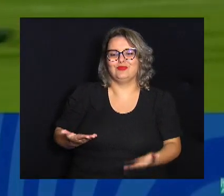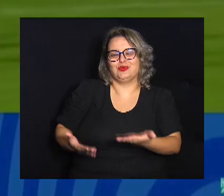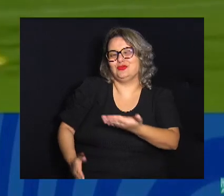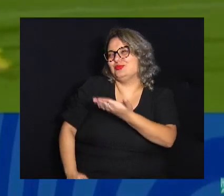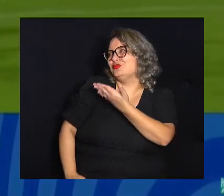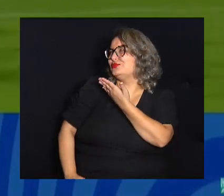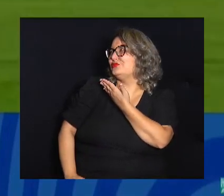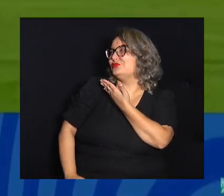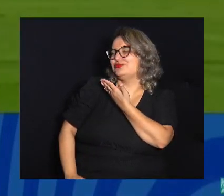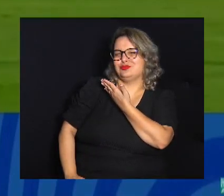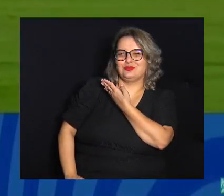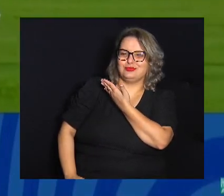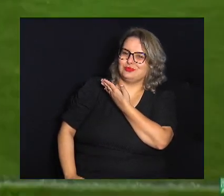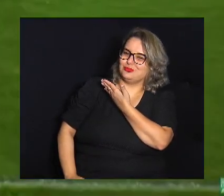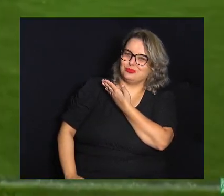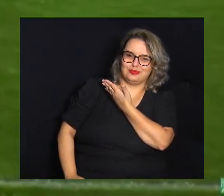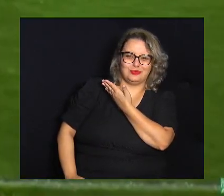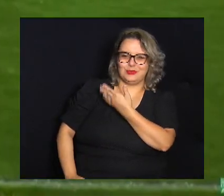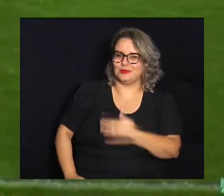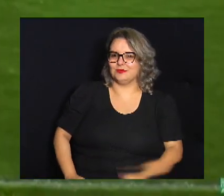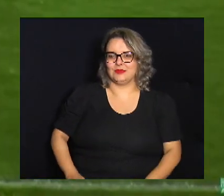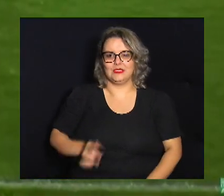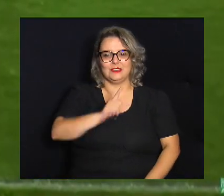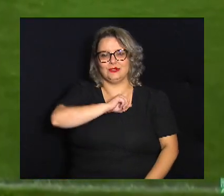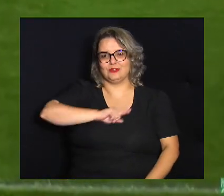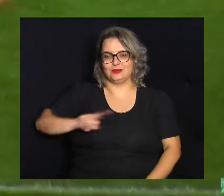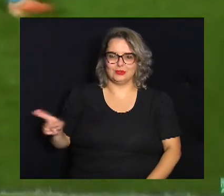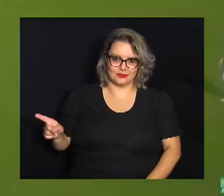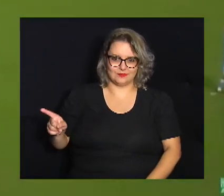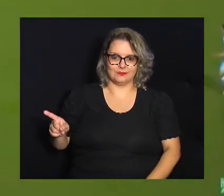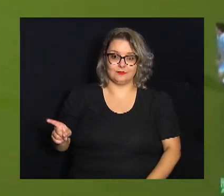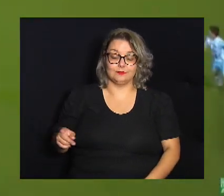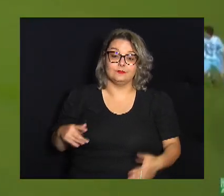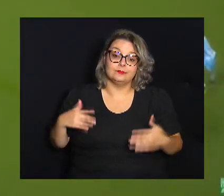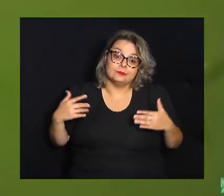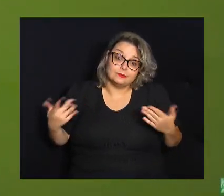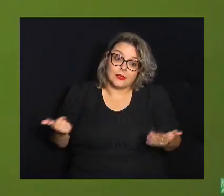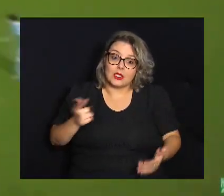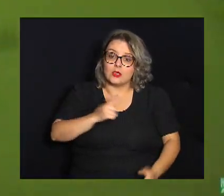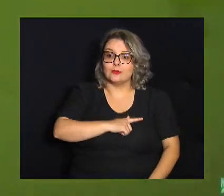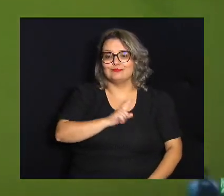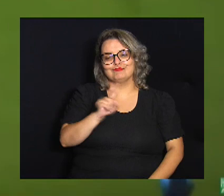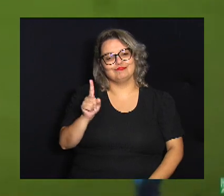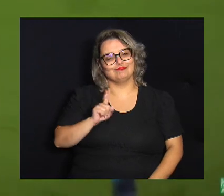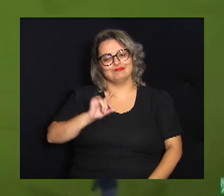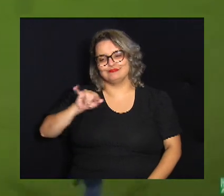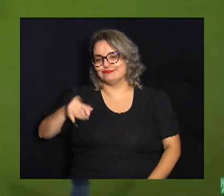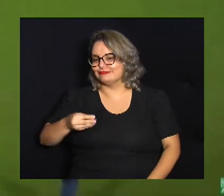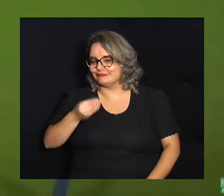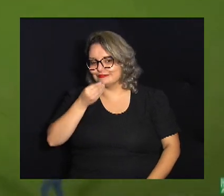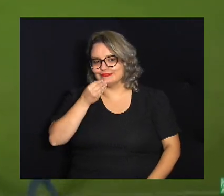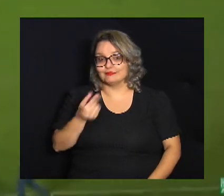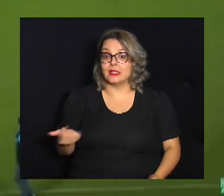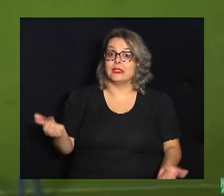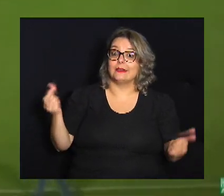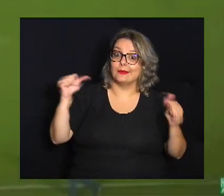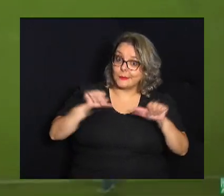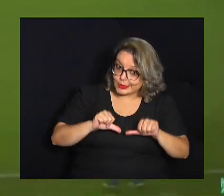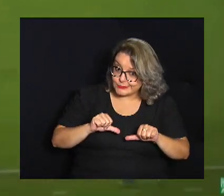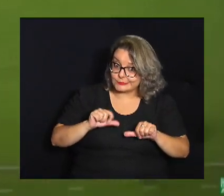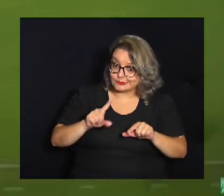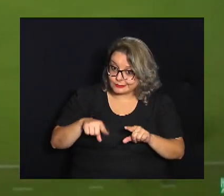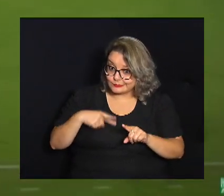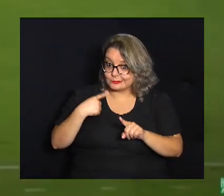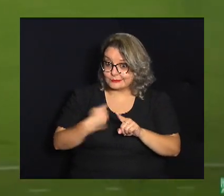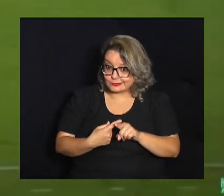entrada em Bruno José e foi expulso. Só que o Bugre não aproveitou e, pior, nos